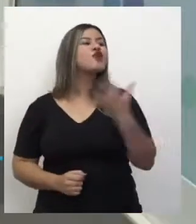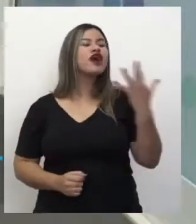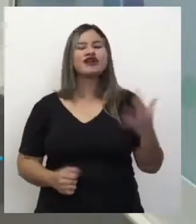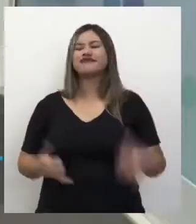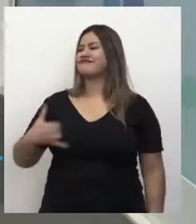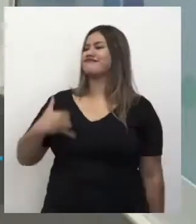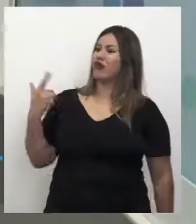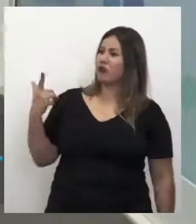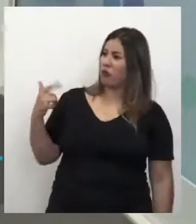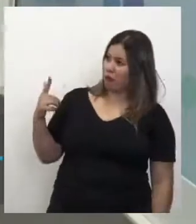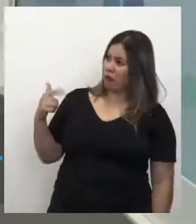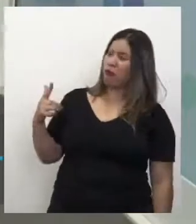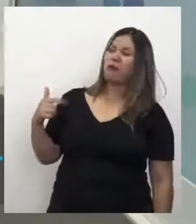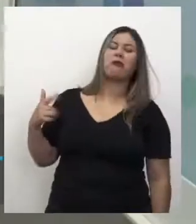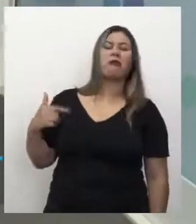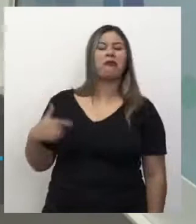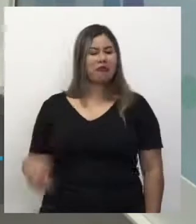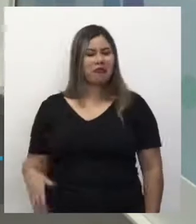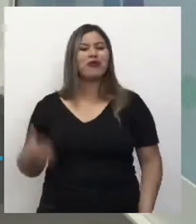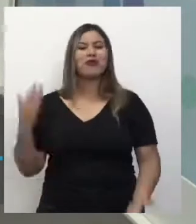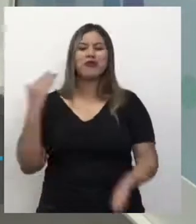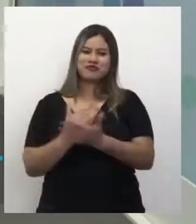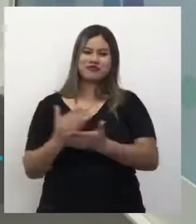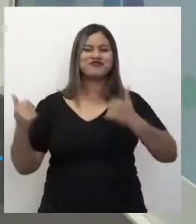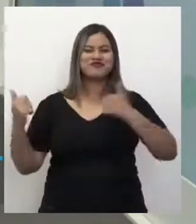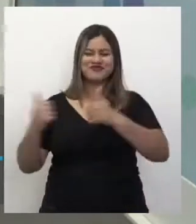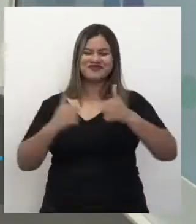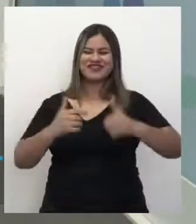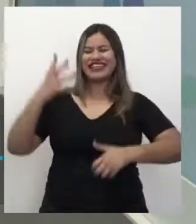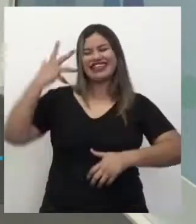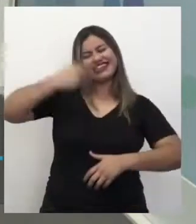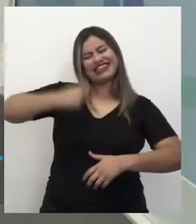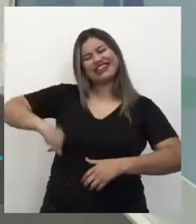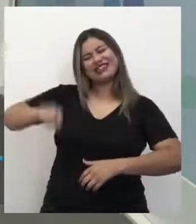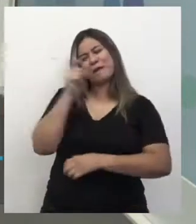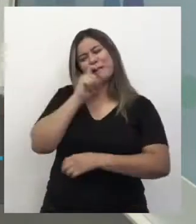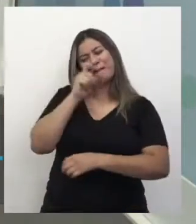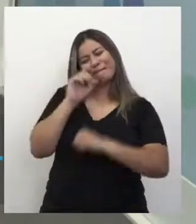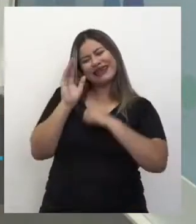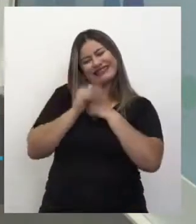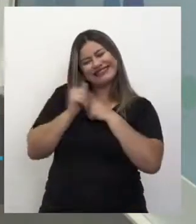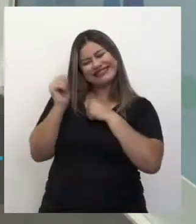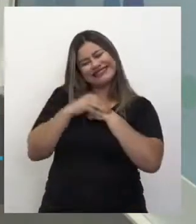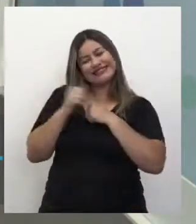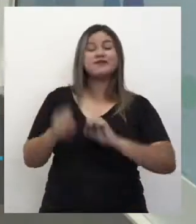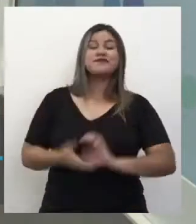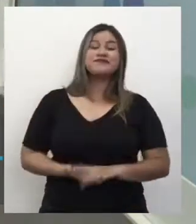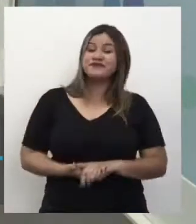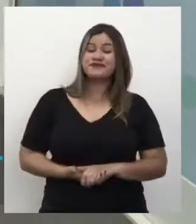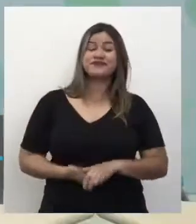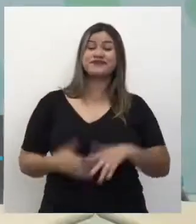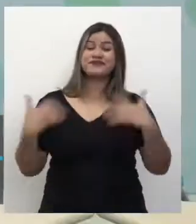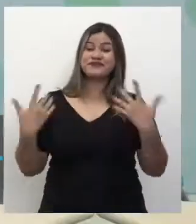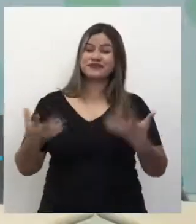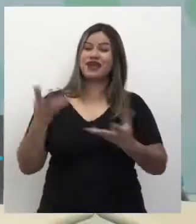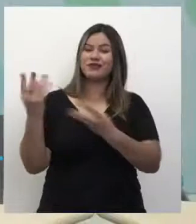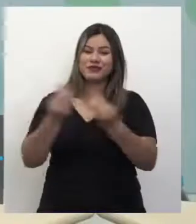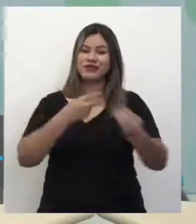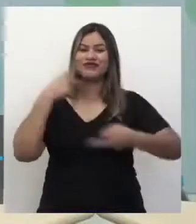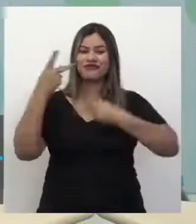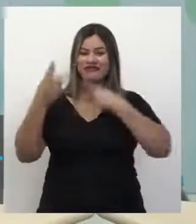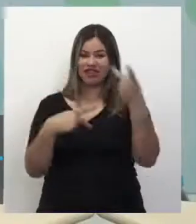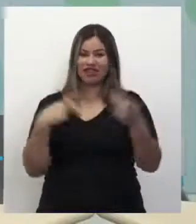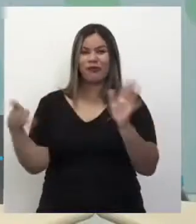12 anos, né? Eita, Sofia, tá começando linda, bem, tá começando linda bem do papai. Tá certo. Olha só. Falaram bastante aqui que